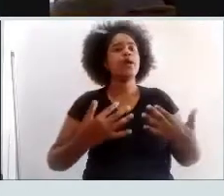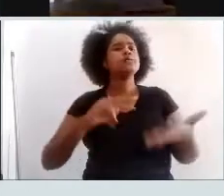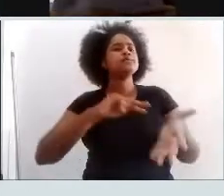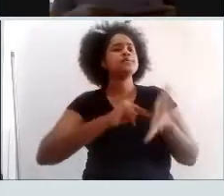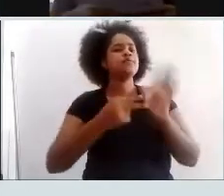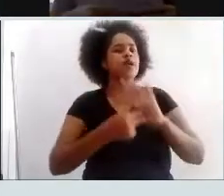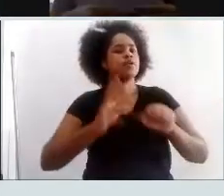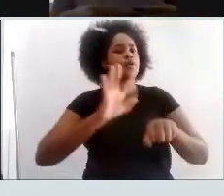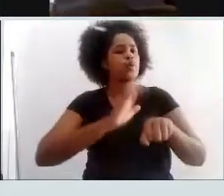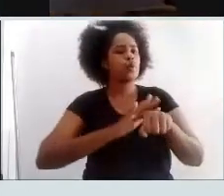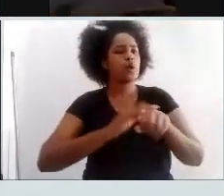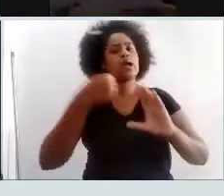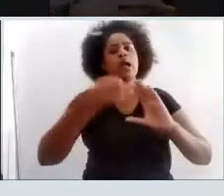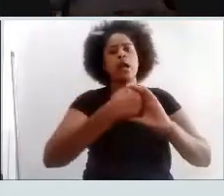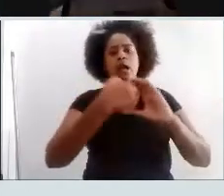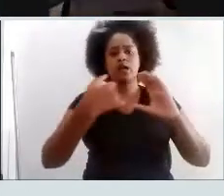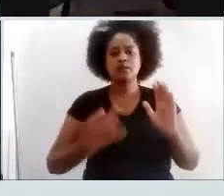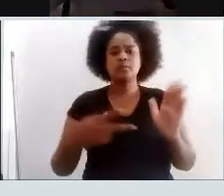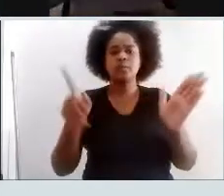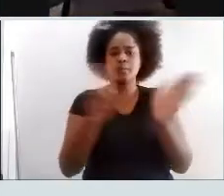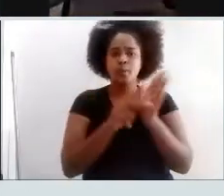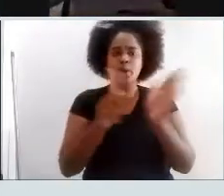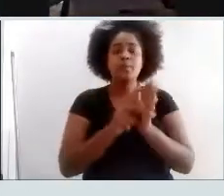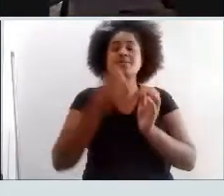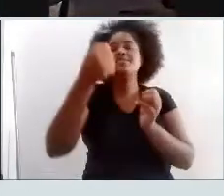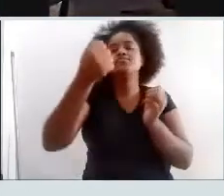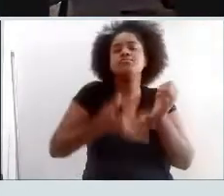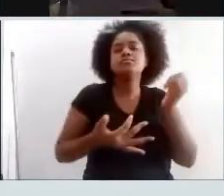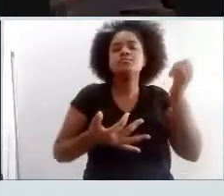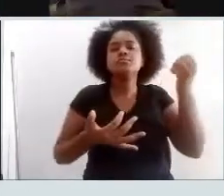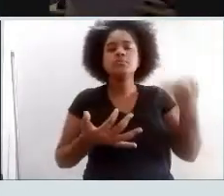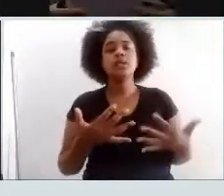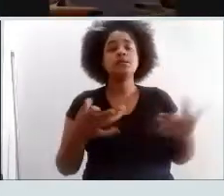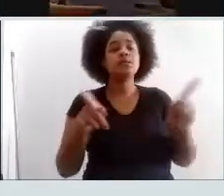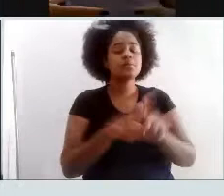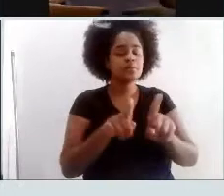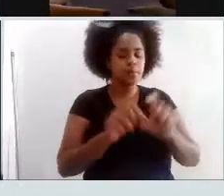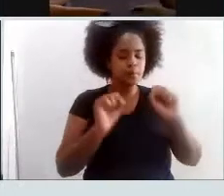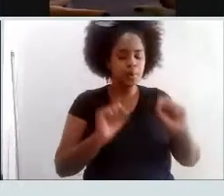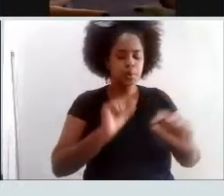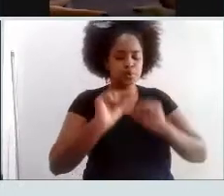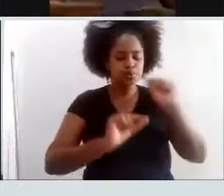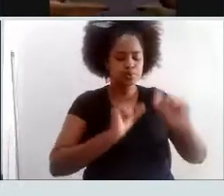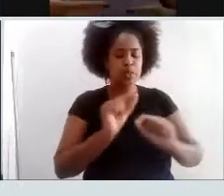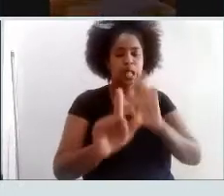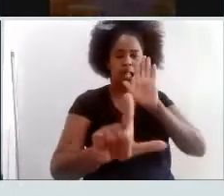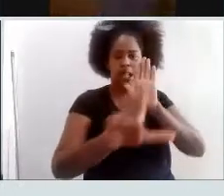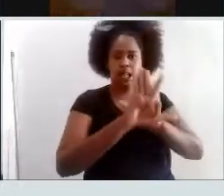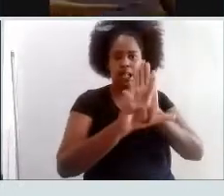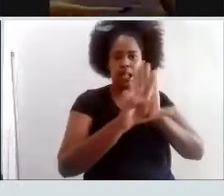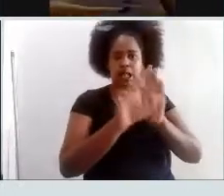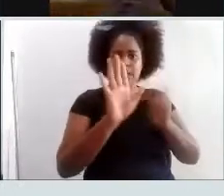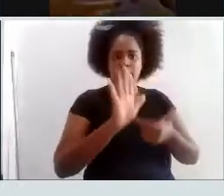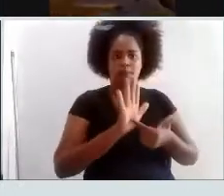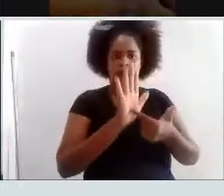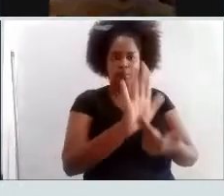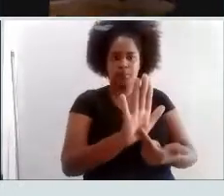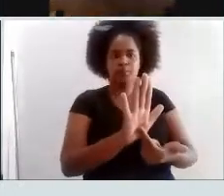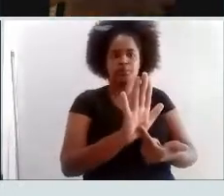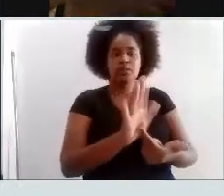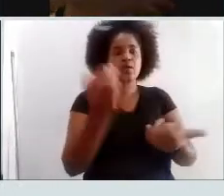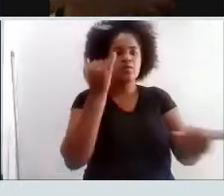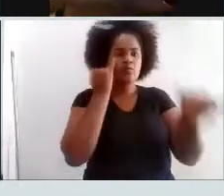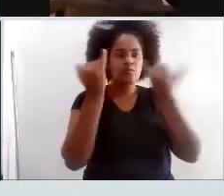também pode entrar aí na parte onde a gente traz questões da legislação, todas essas informações que contribuem para a